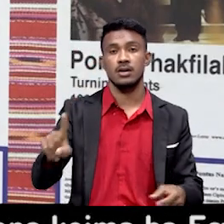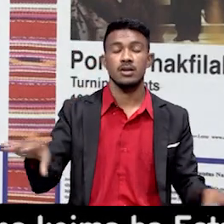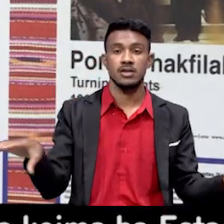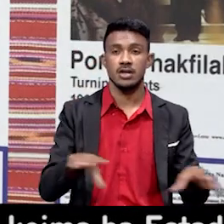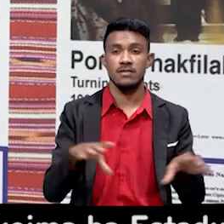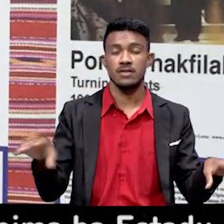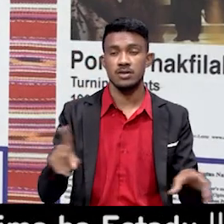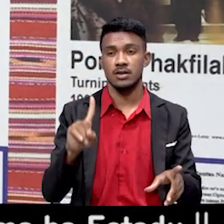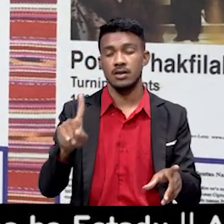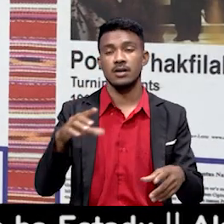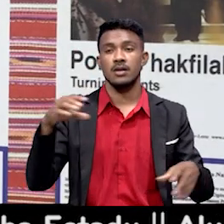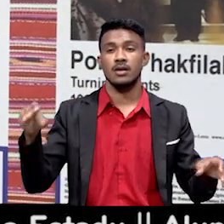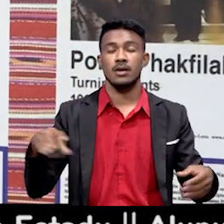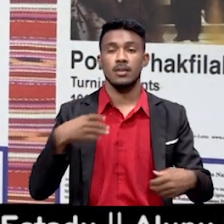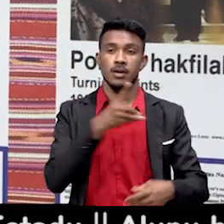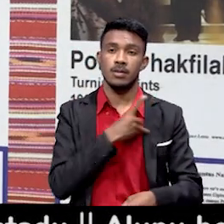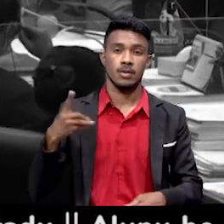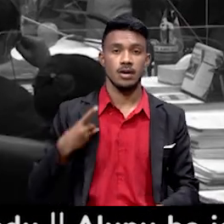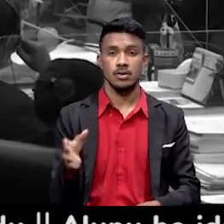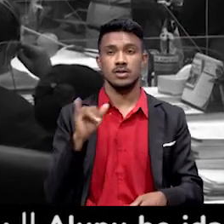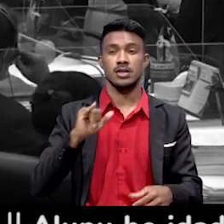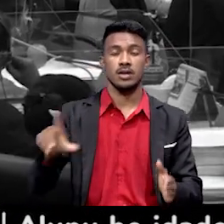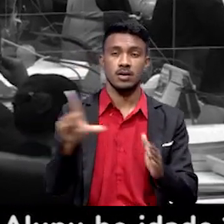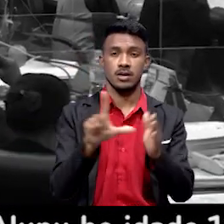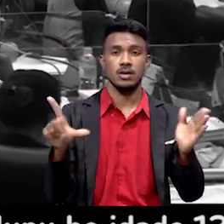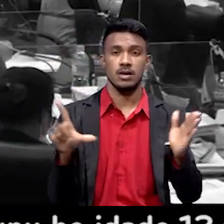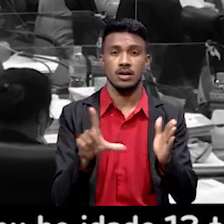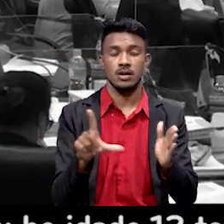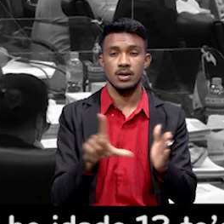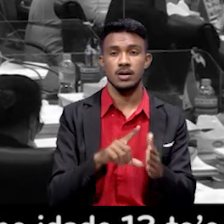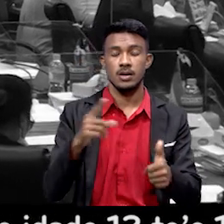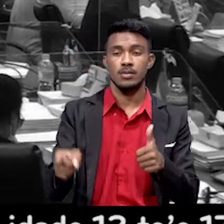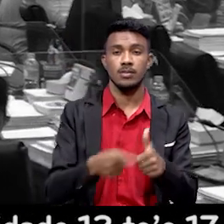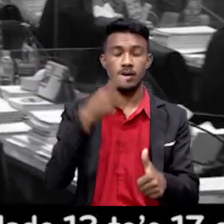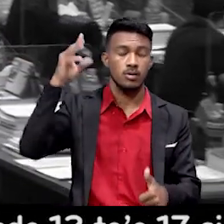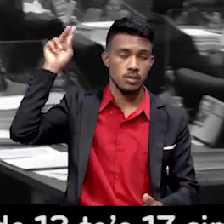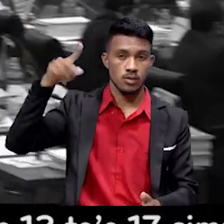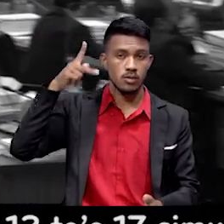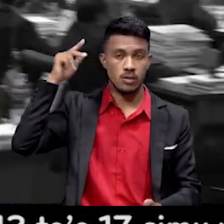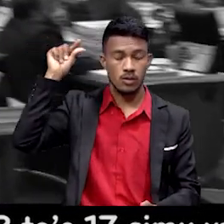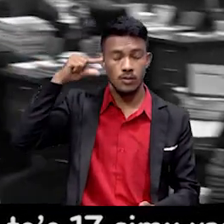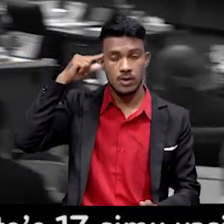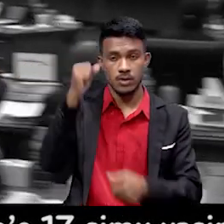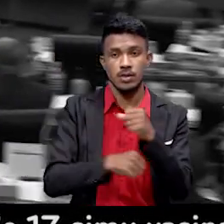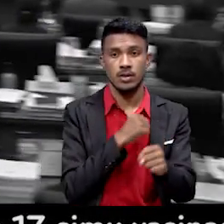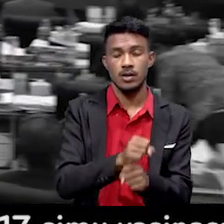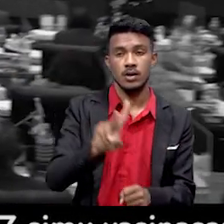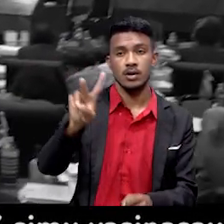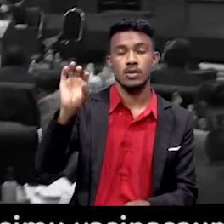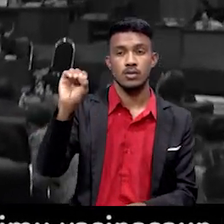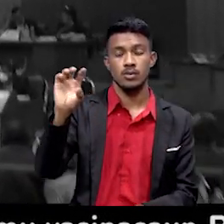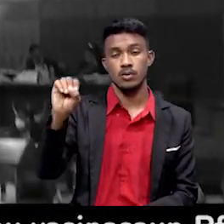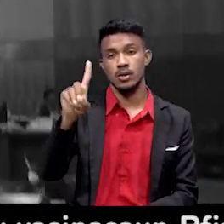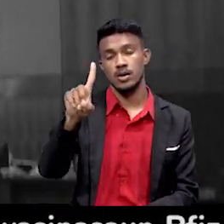se aplica det ba deputado Sira e a Assembleia Constituente e a primeiro governo tinan rihun rua ida no laos atu